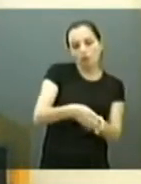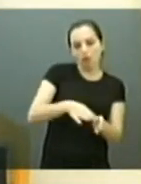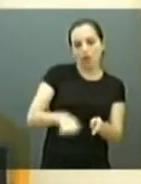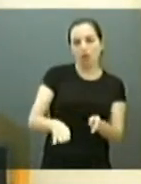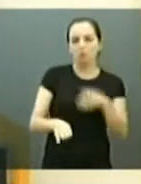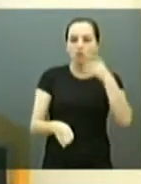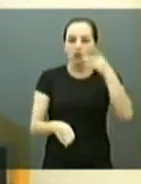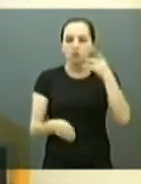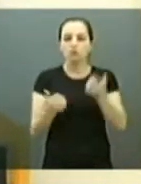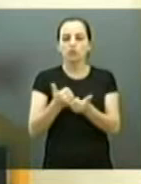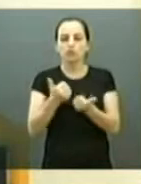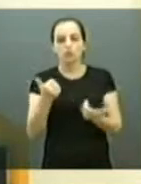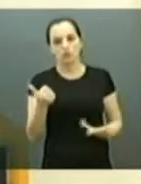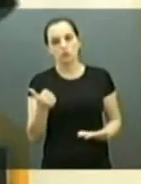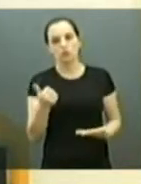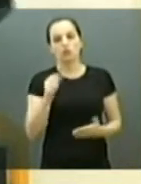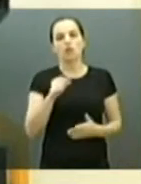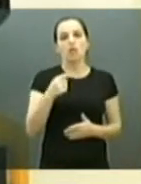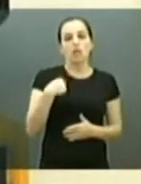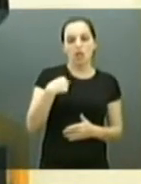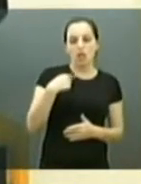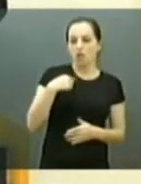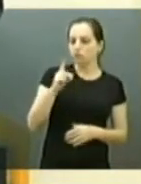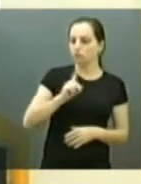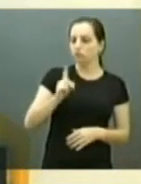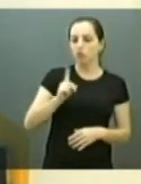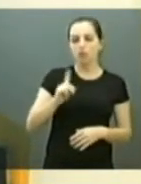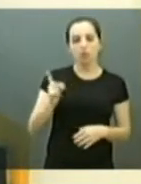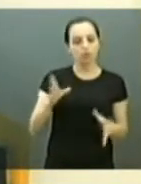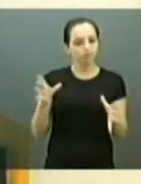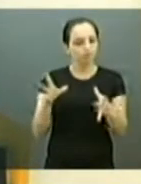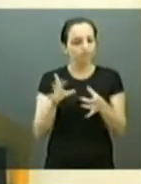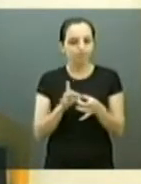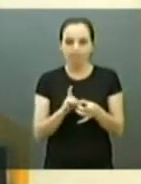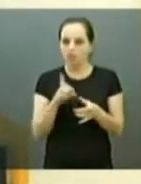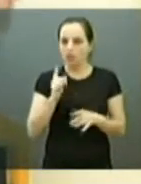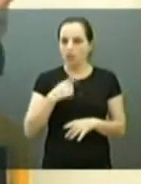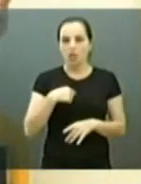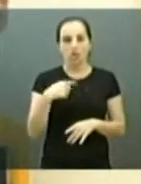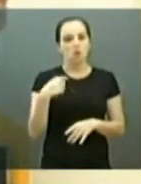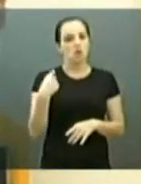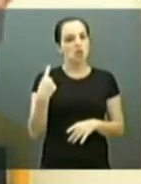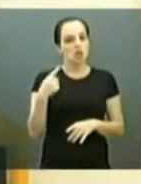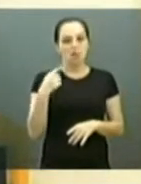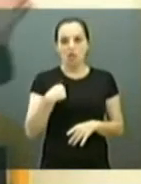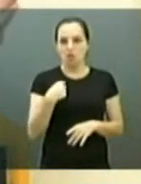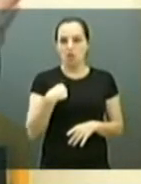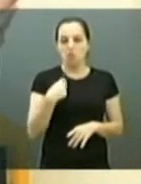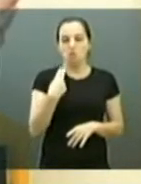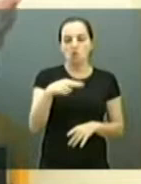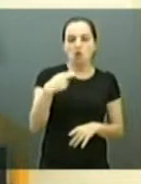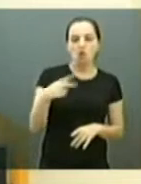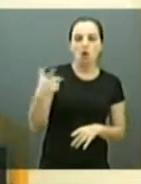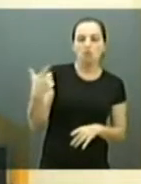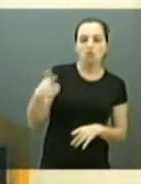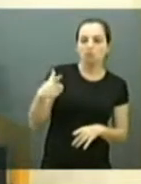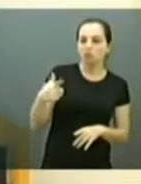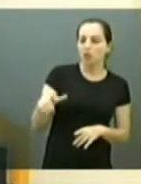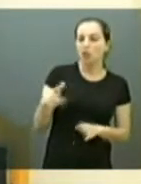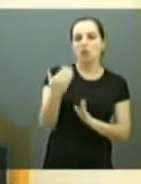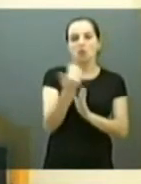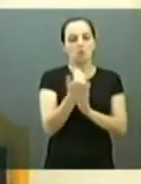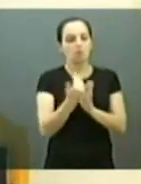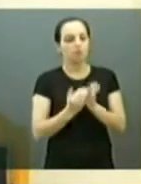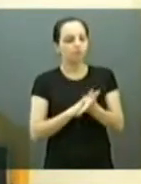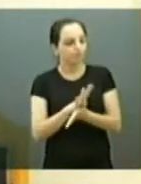vários assessores. E eu não faço parte desse inquérito. Eu não fui citado, não fui indiciado, o meu nome está lá, eu não tenho nada a